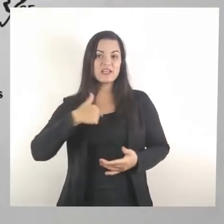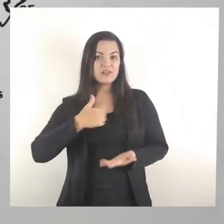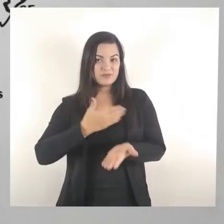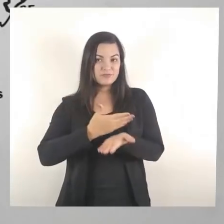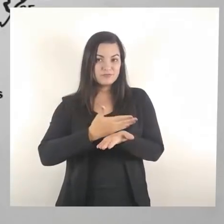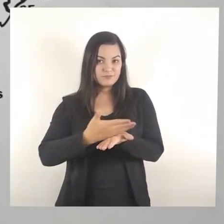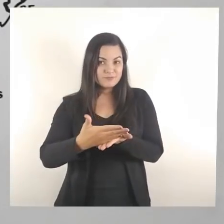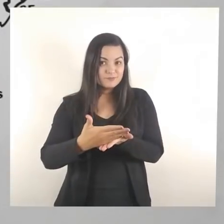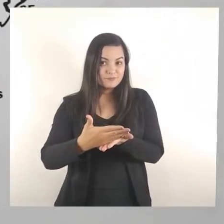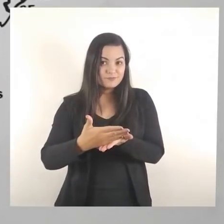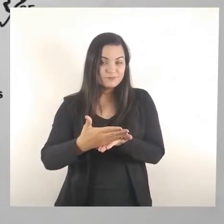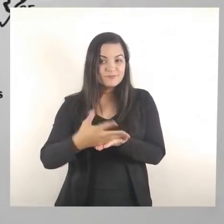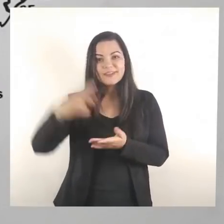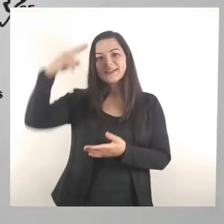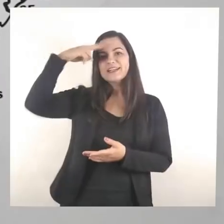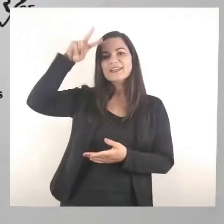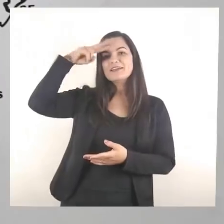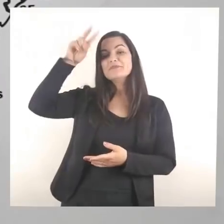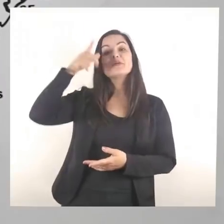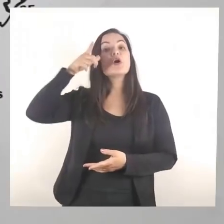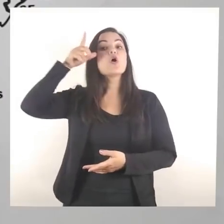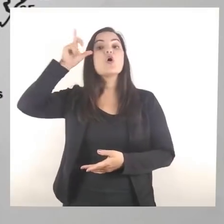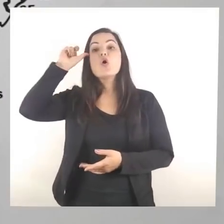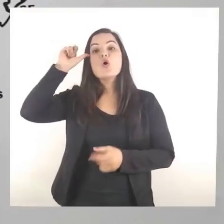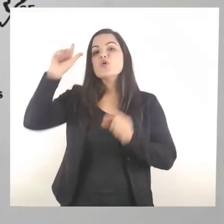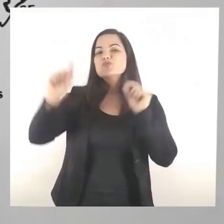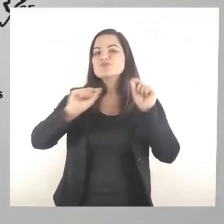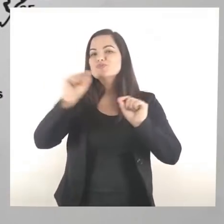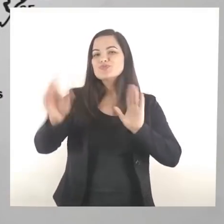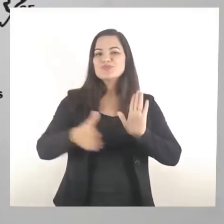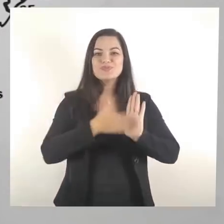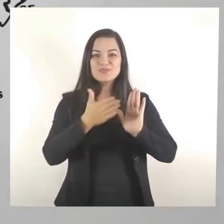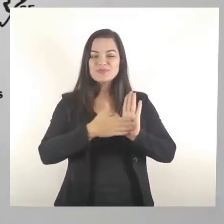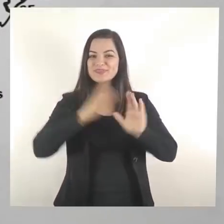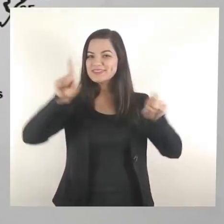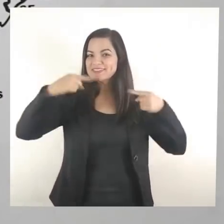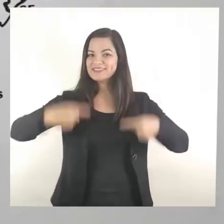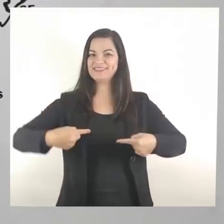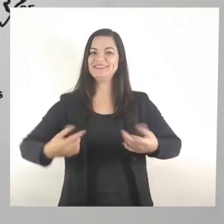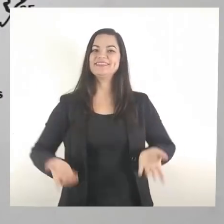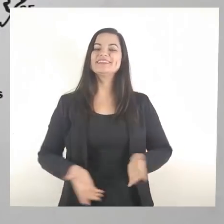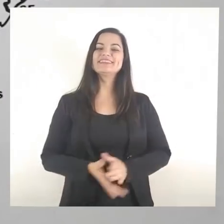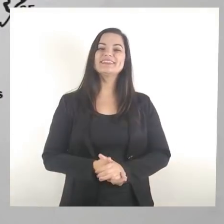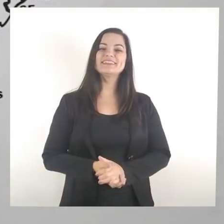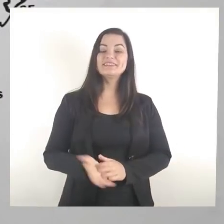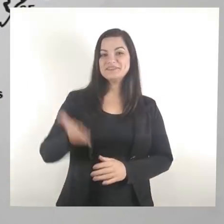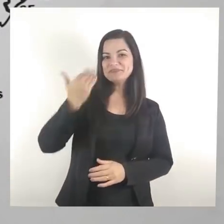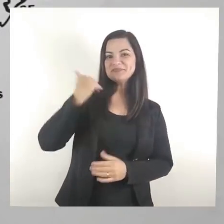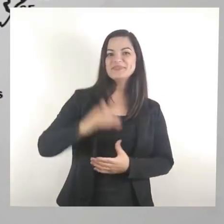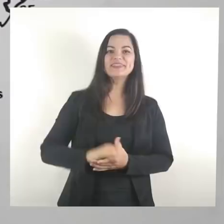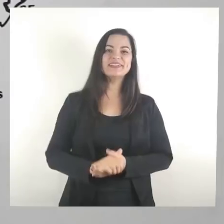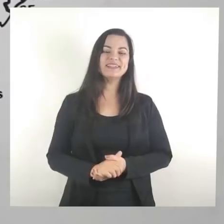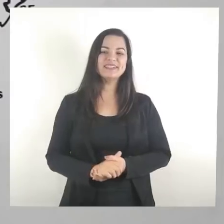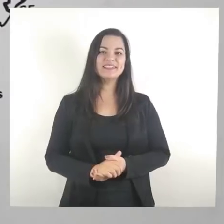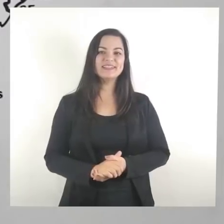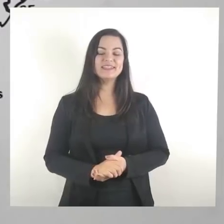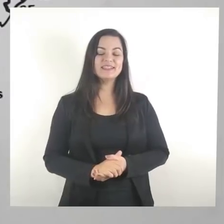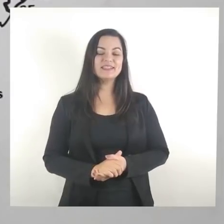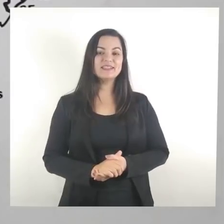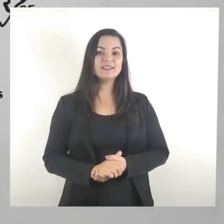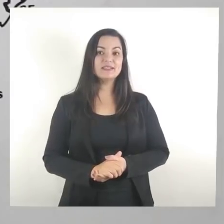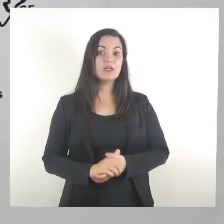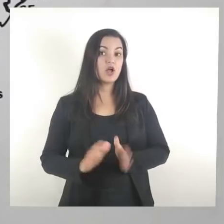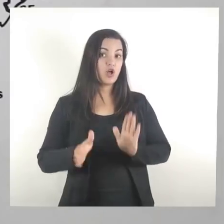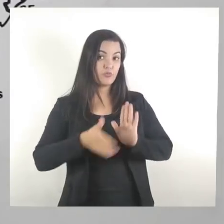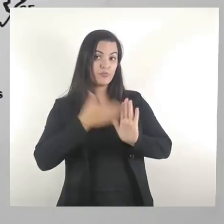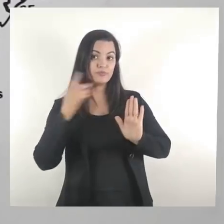começar resgatando o que eu deixei como proposta de desafio ontem. Vamos lá? Então, a